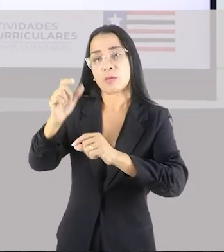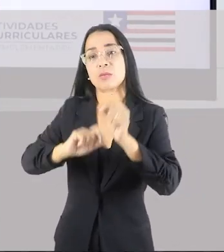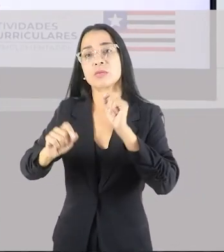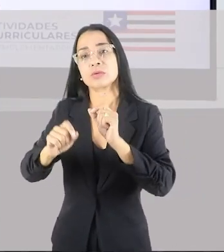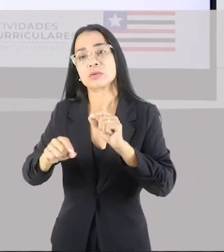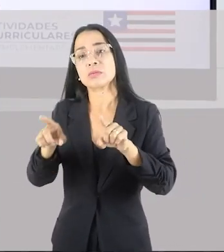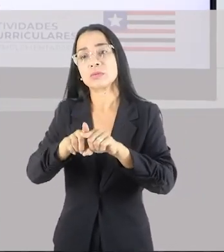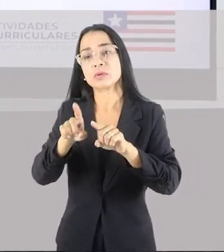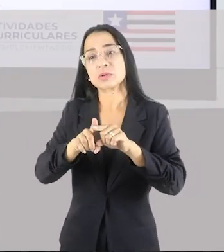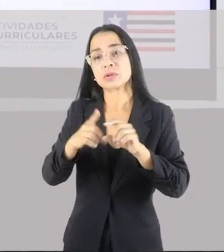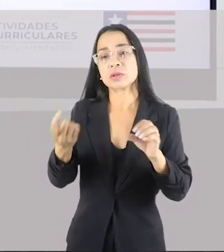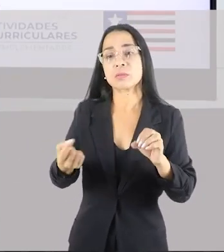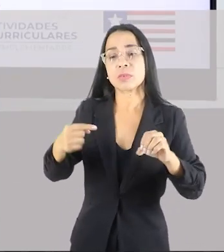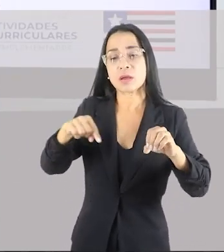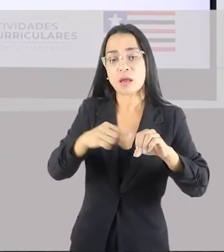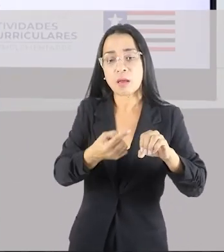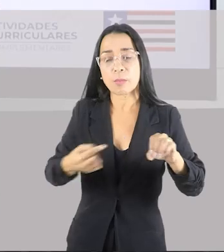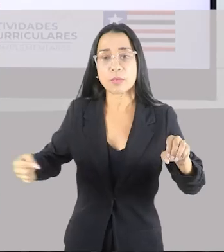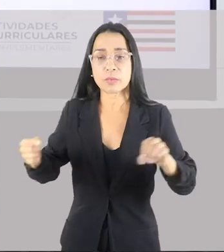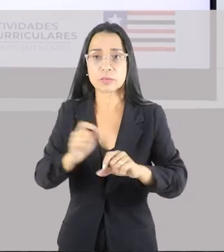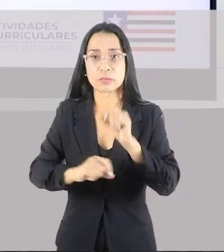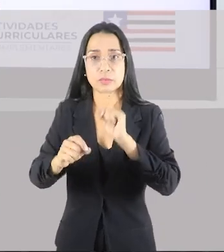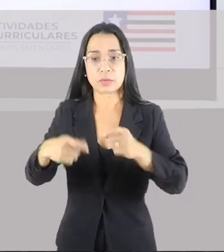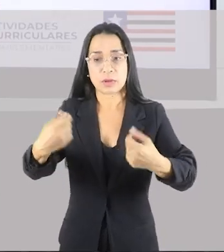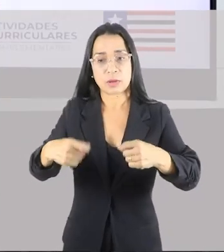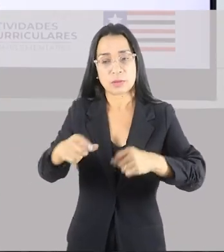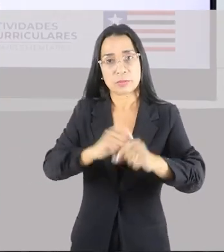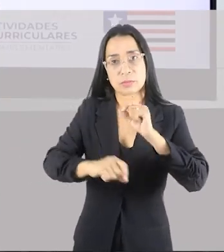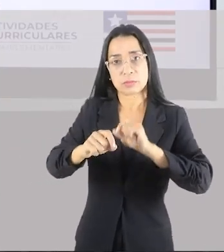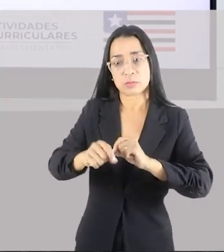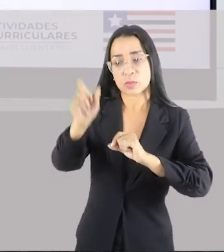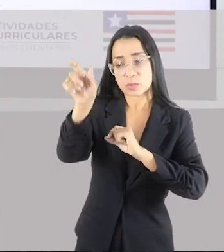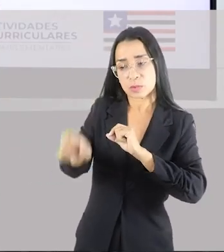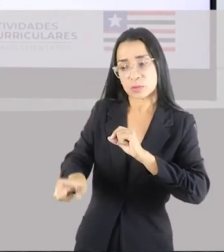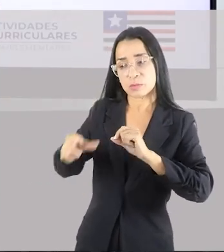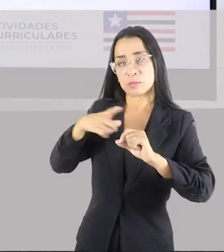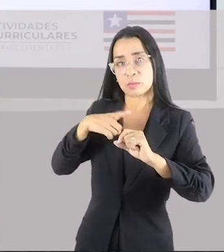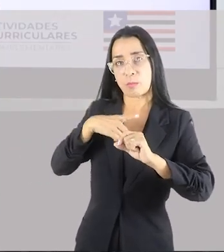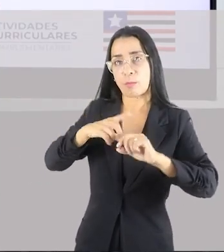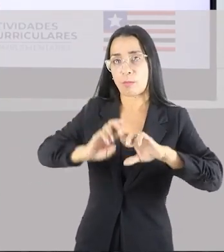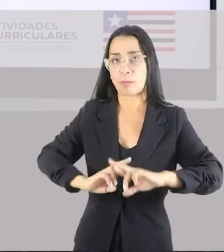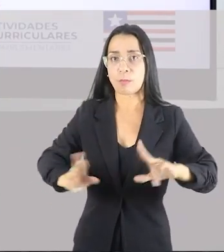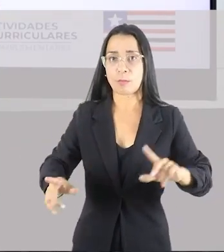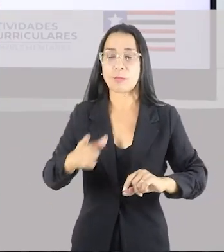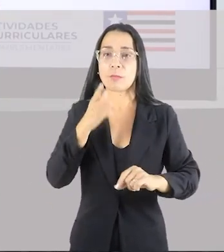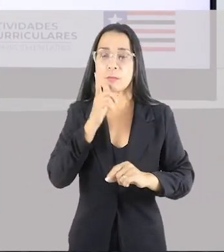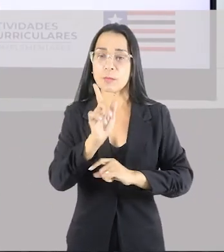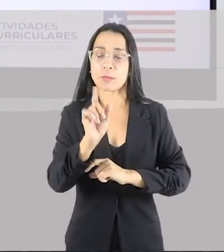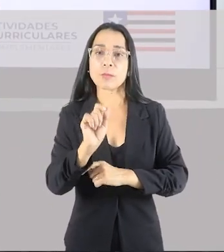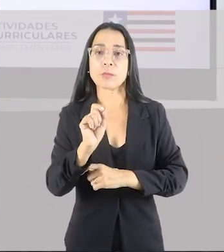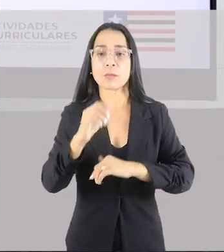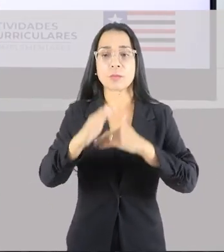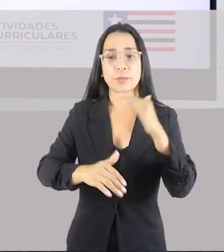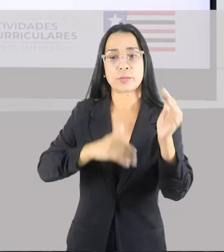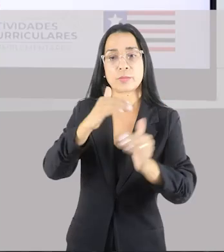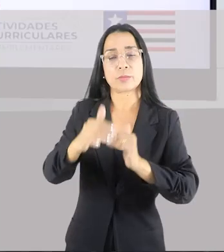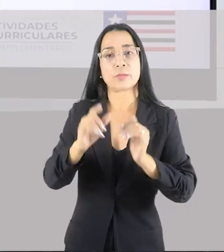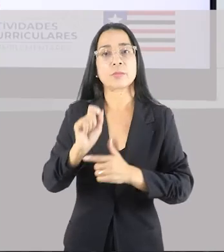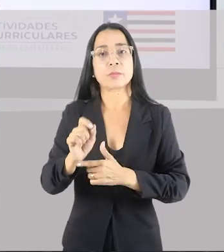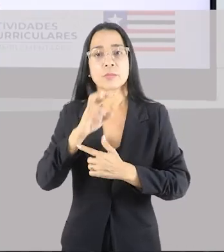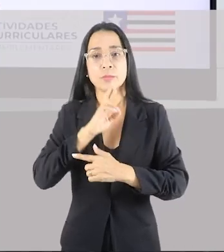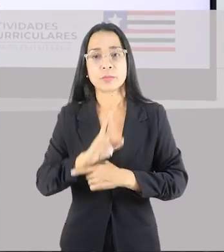reprodutivo também. É necessário que os indivíduos eles tenham diferenças entre si para que eles consigam, né, se desenvolver